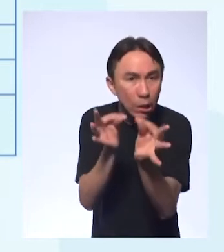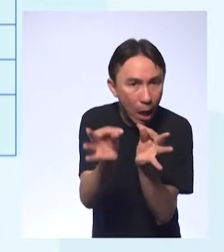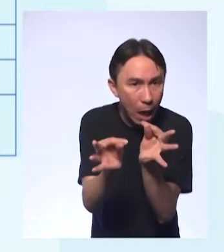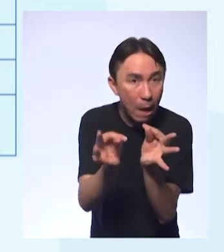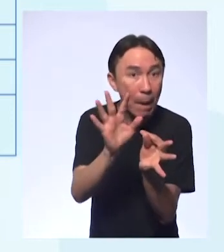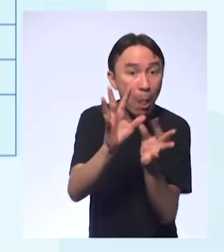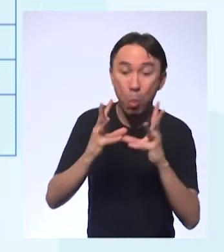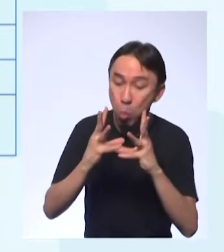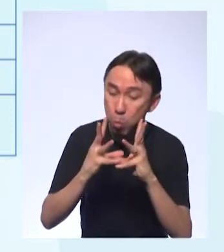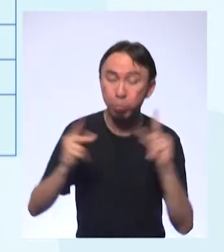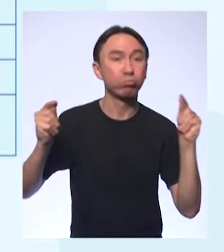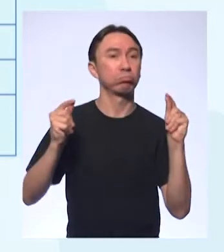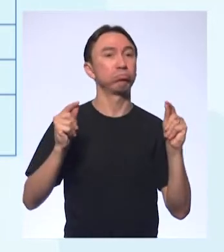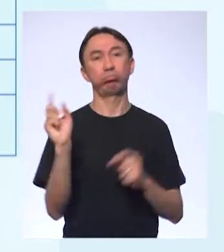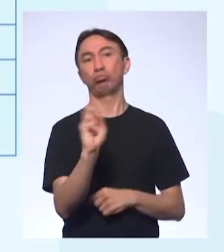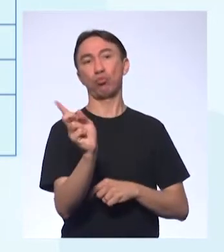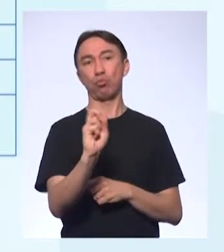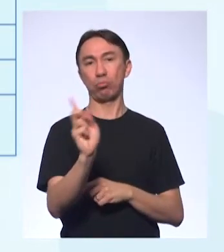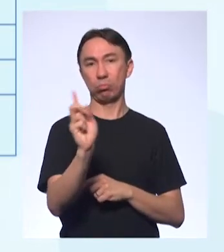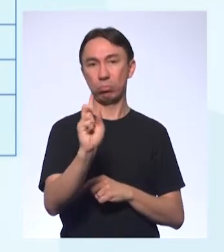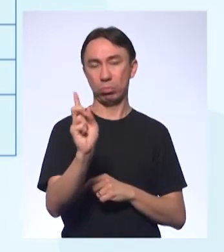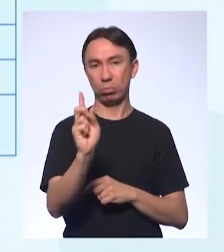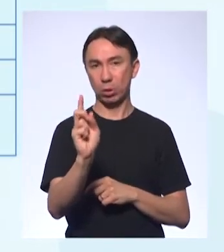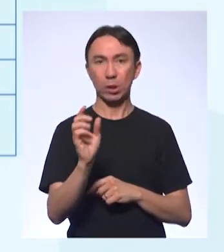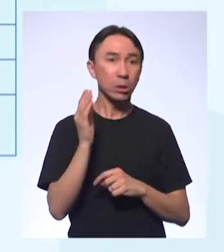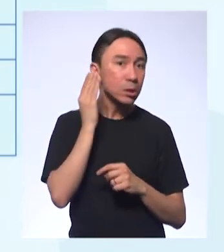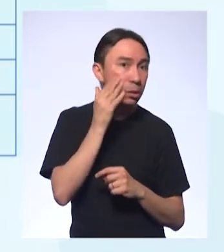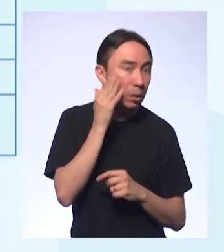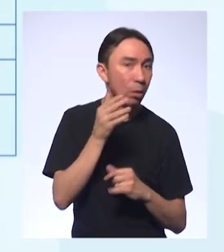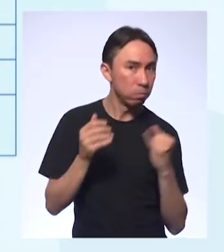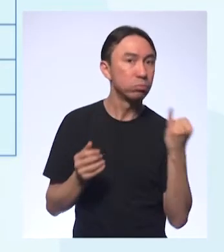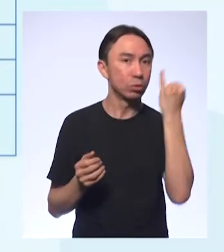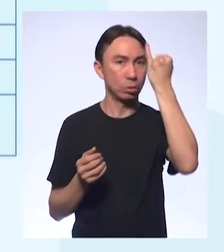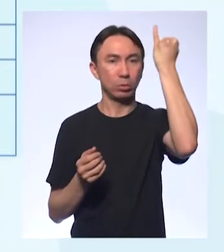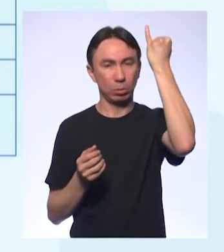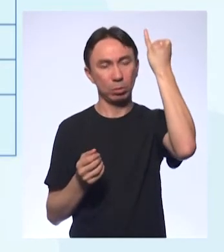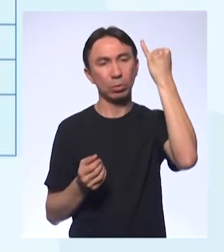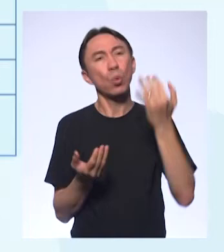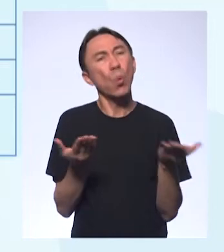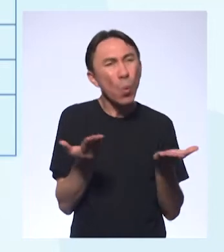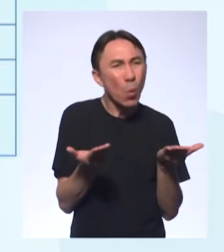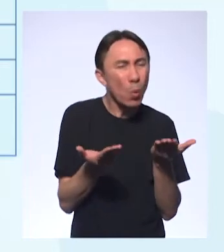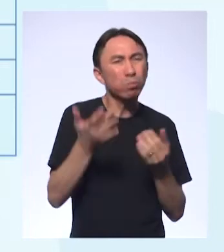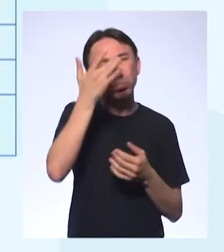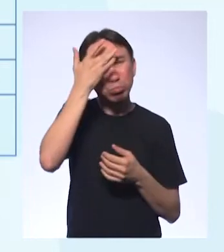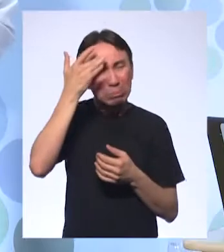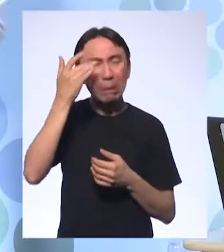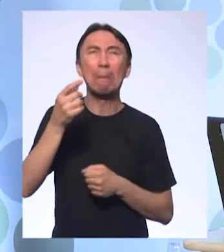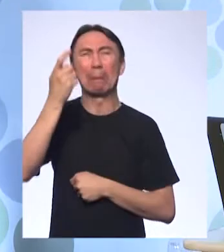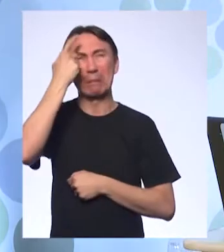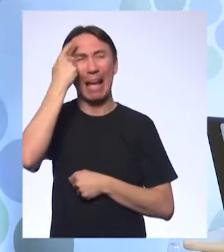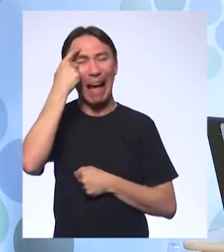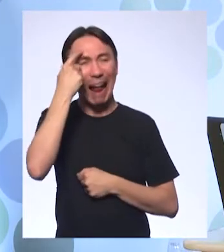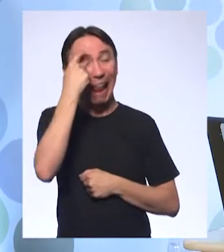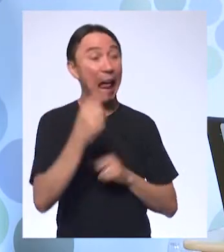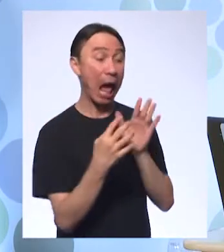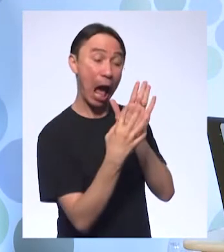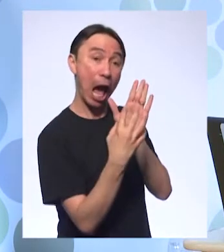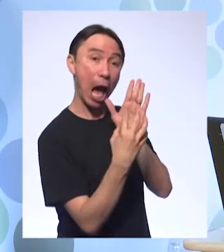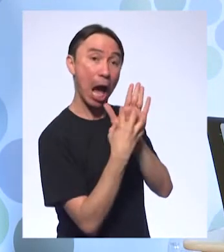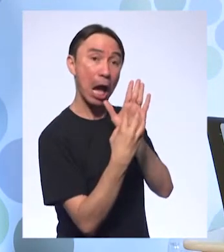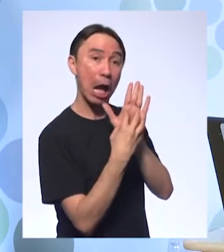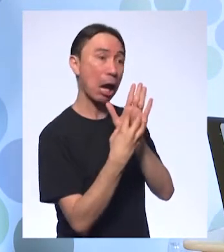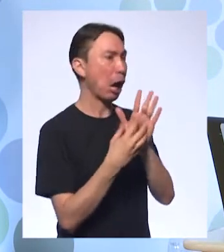aí a gente tem que entender muito bem isso. Tem gente que hoje acha que já tem tratamento para o HIV. Mas a pessoa que